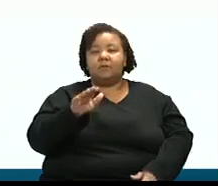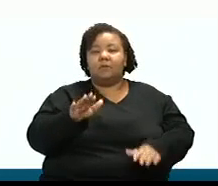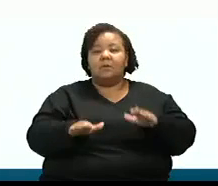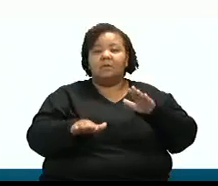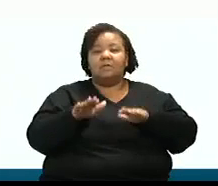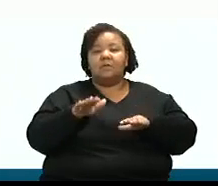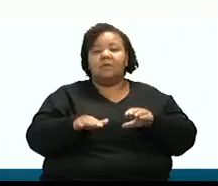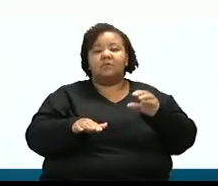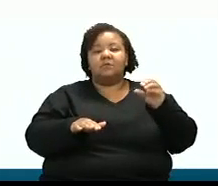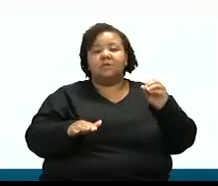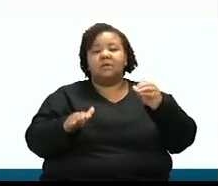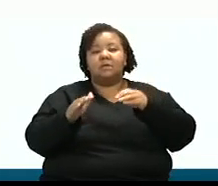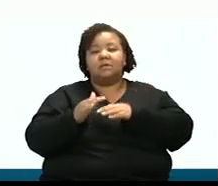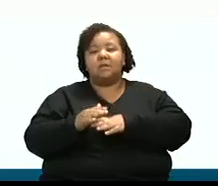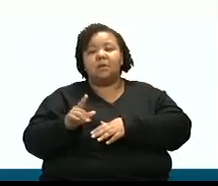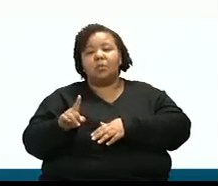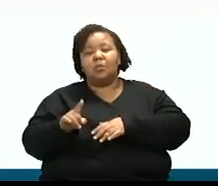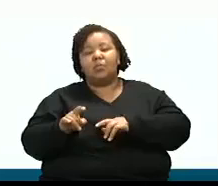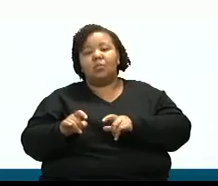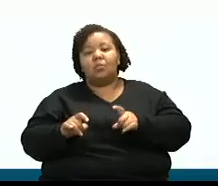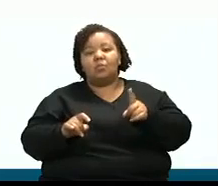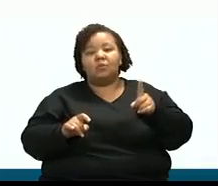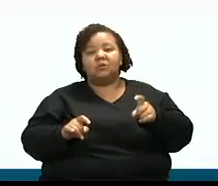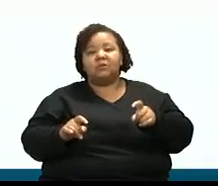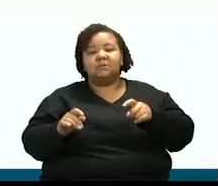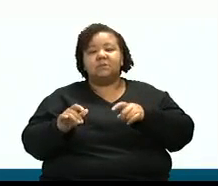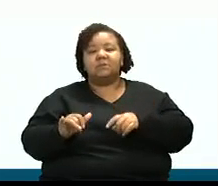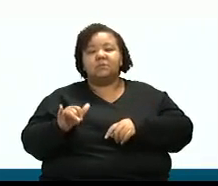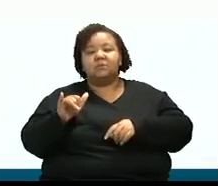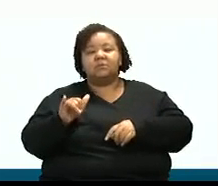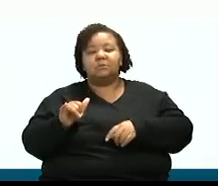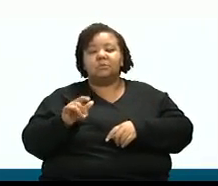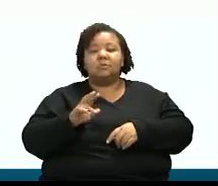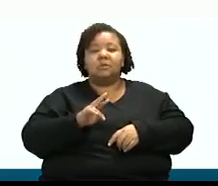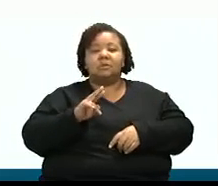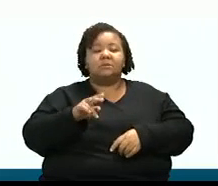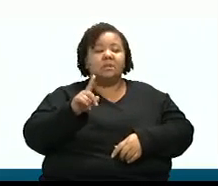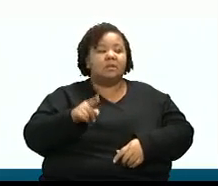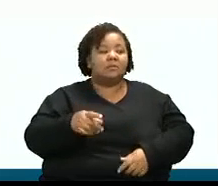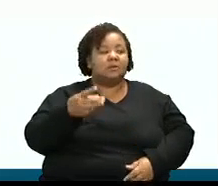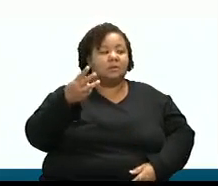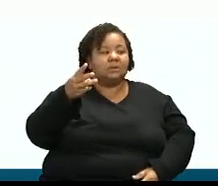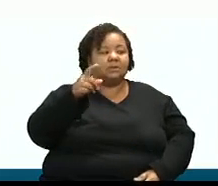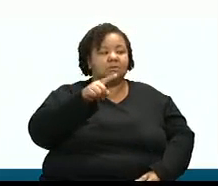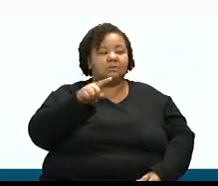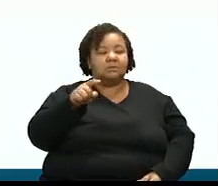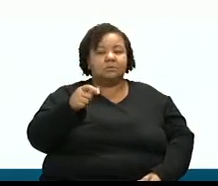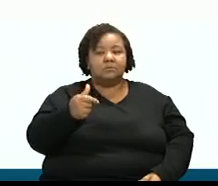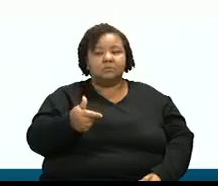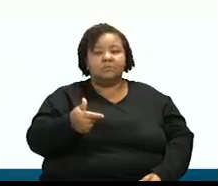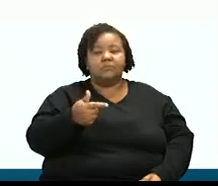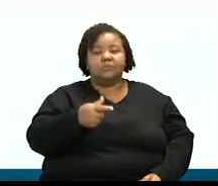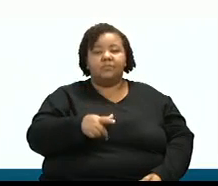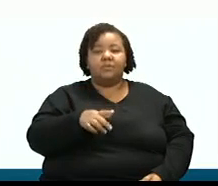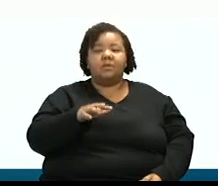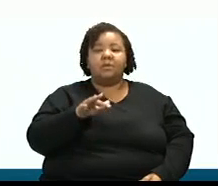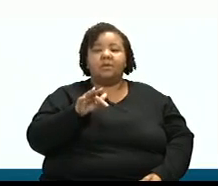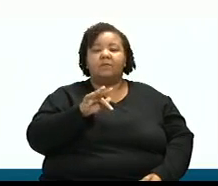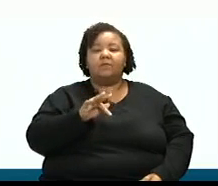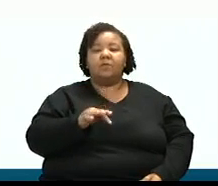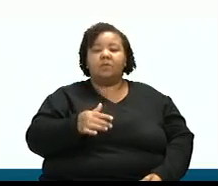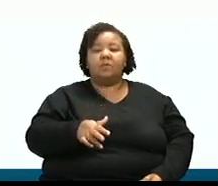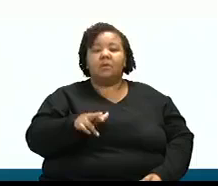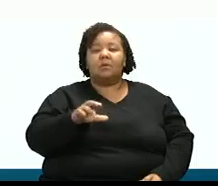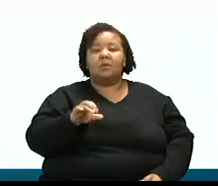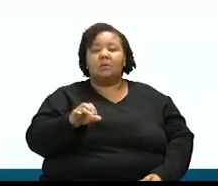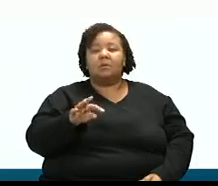tanto x quanto y. O resultado é 3/2. Então, é aquela fórmula envolvendo rotacional ou então